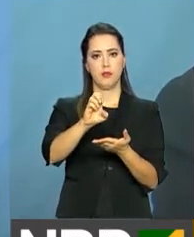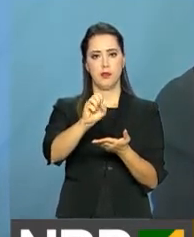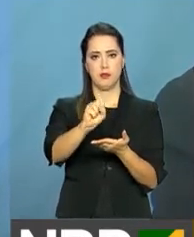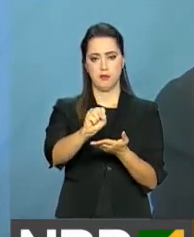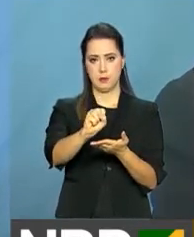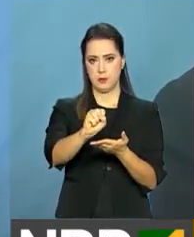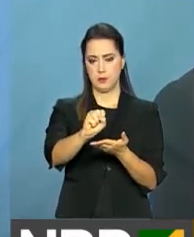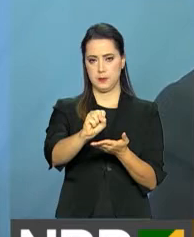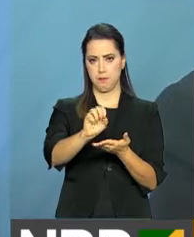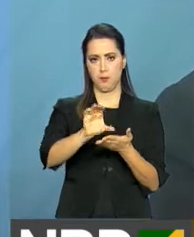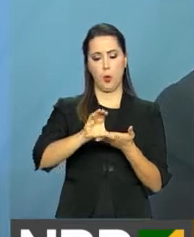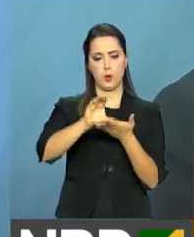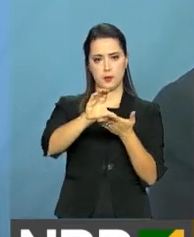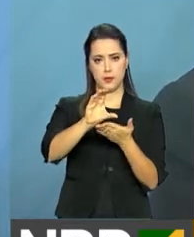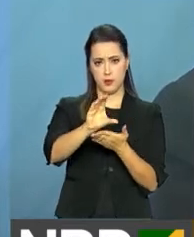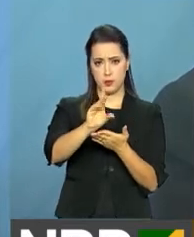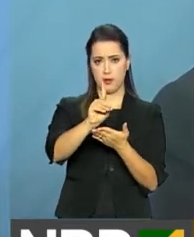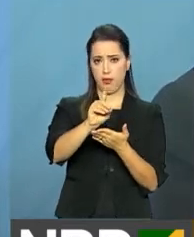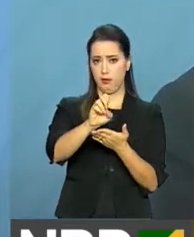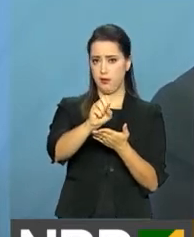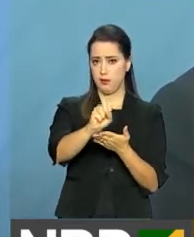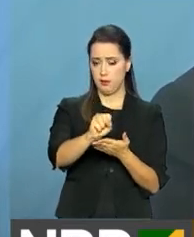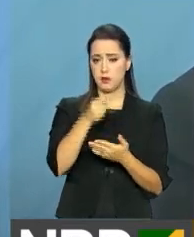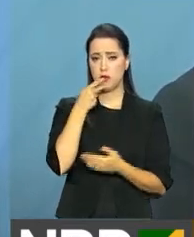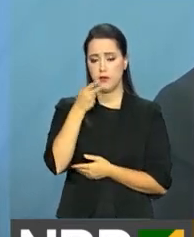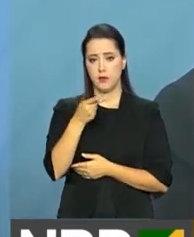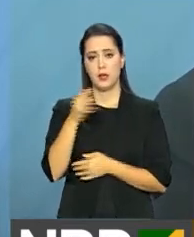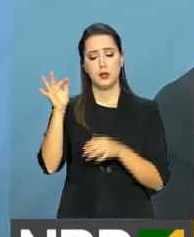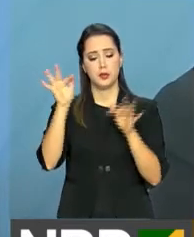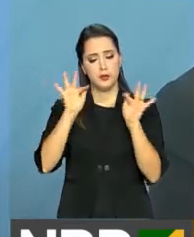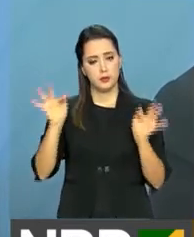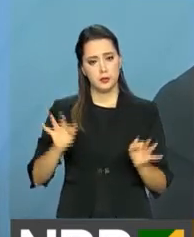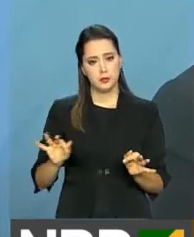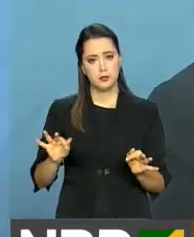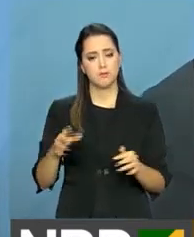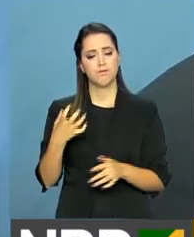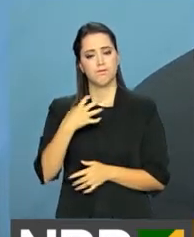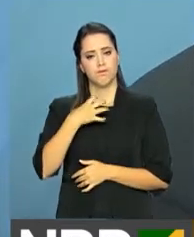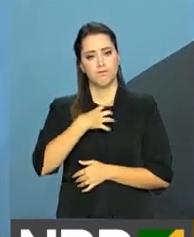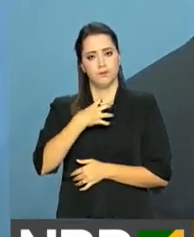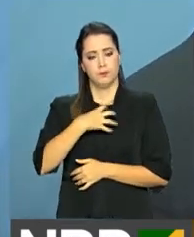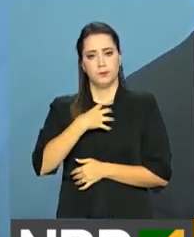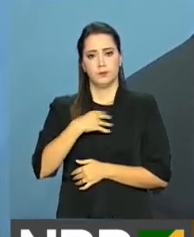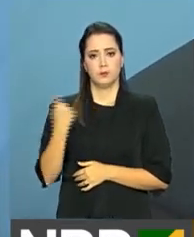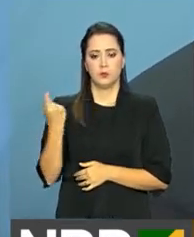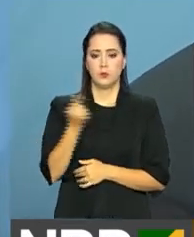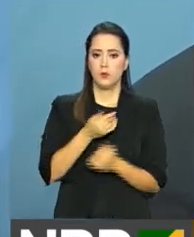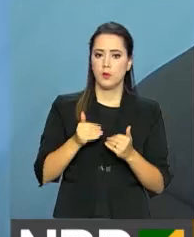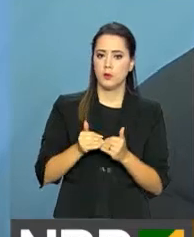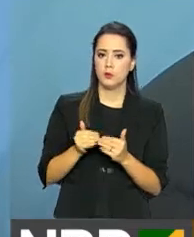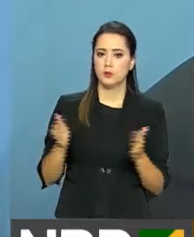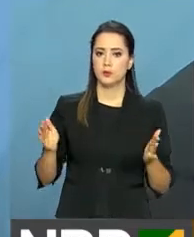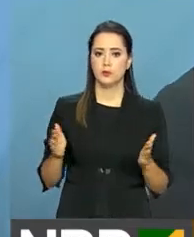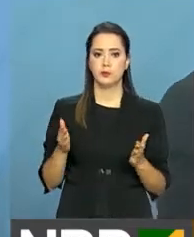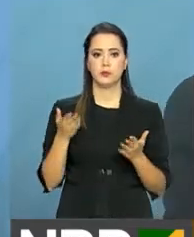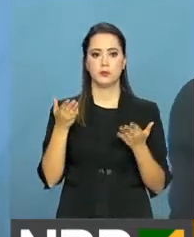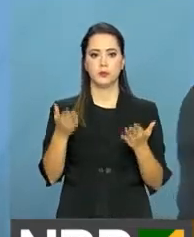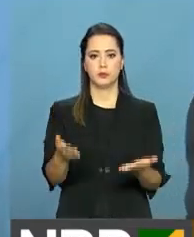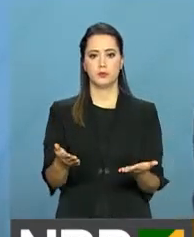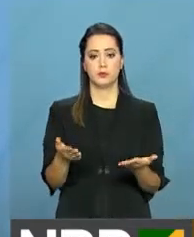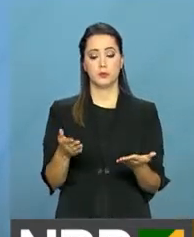dizer da satisfação com que nós abrimos esta é